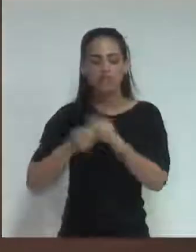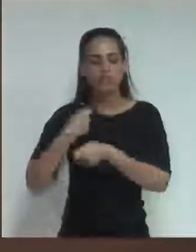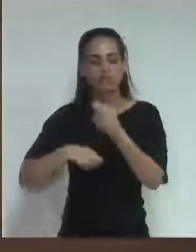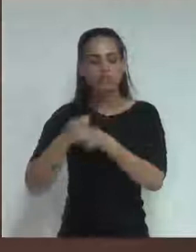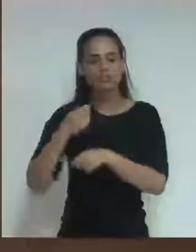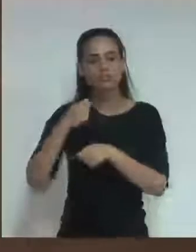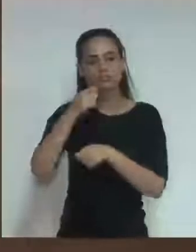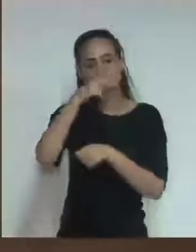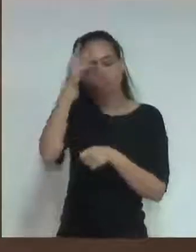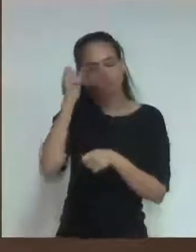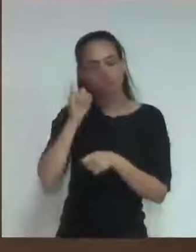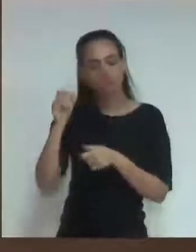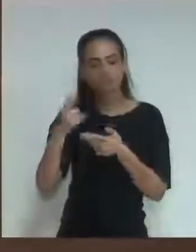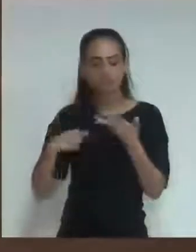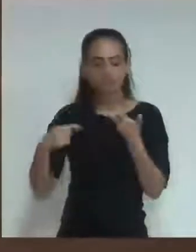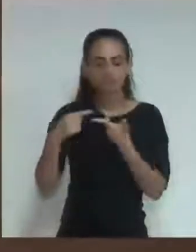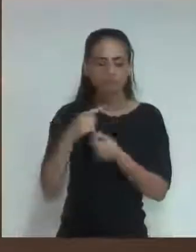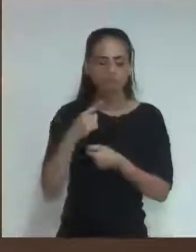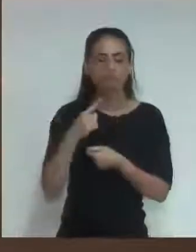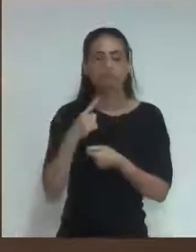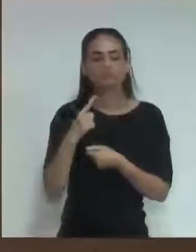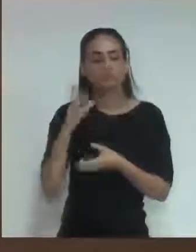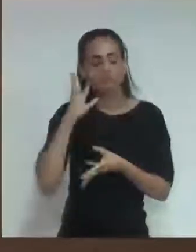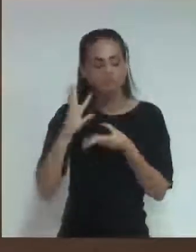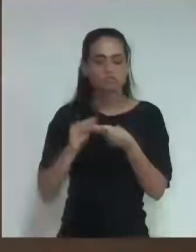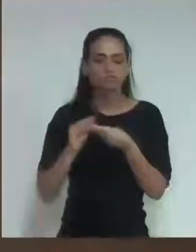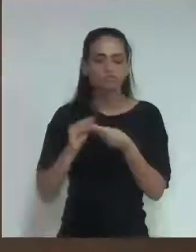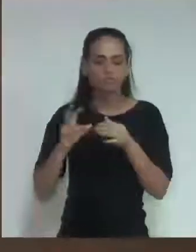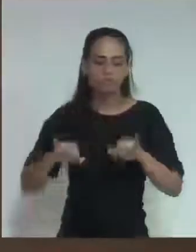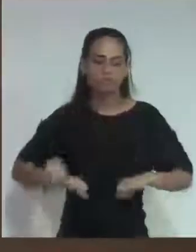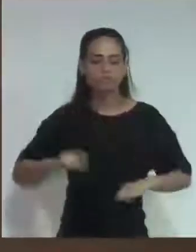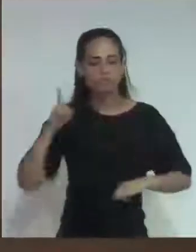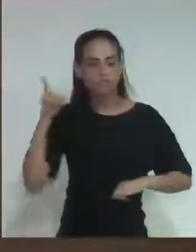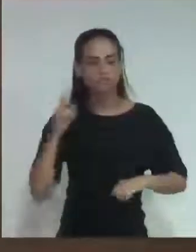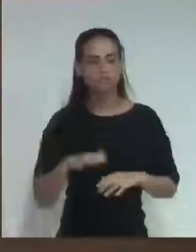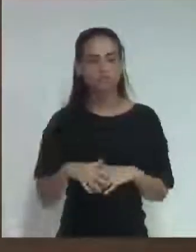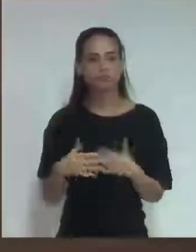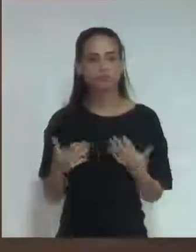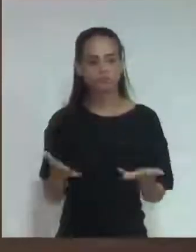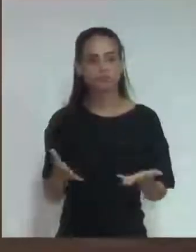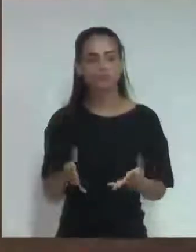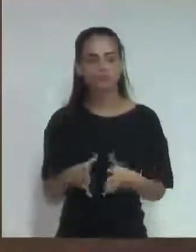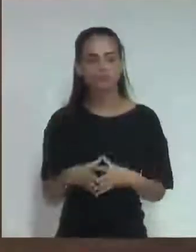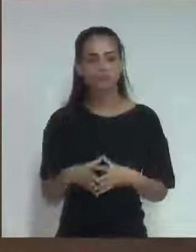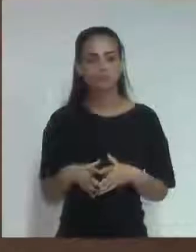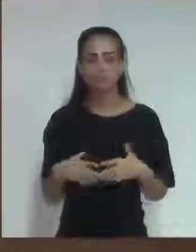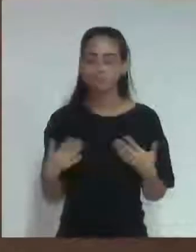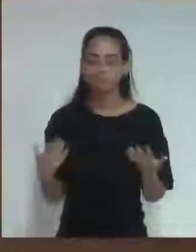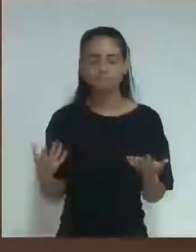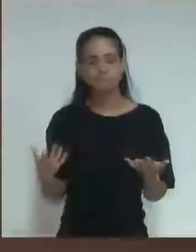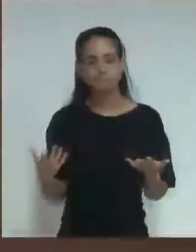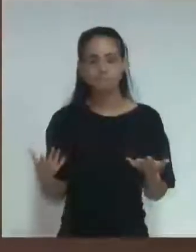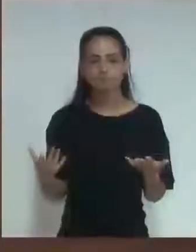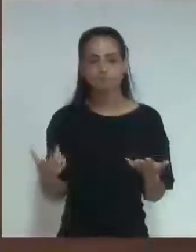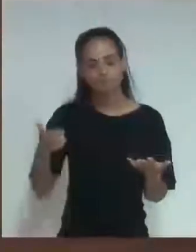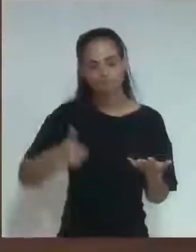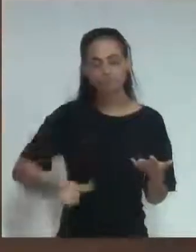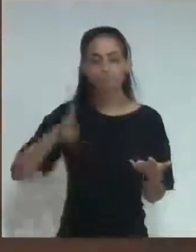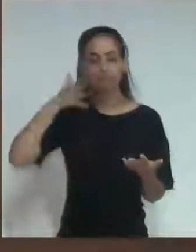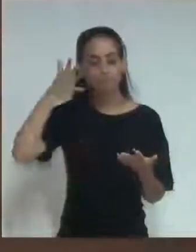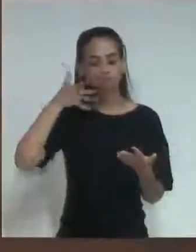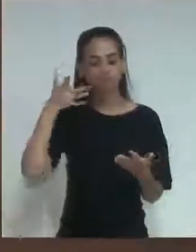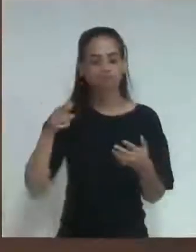decorrentes. Então, está previsto na própria lei que cria a CPI, e sendo aprovado seria. Mas, enfim, volto a dizer, eu